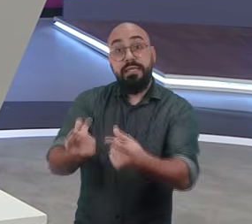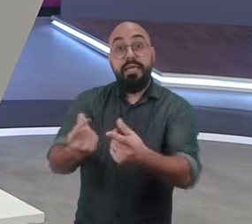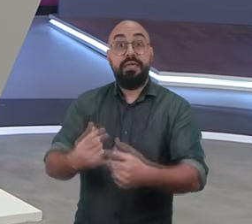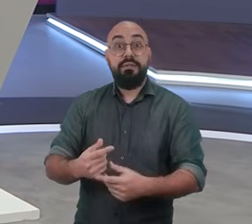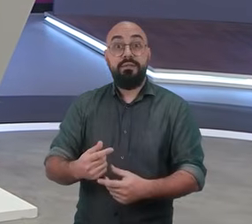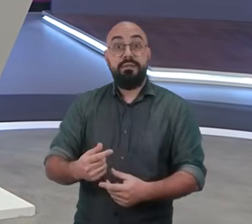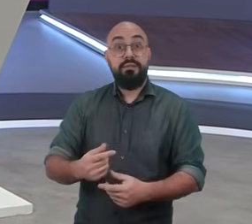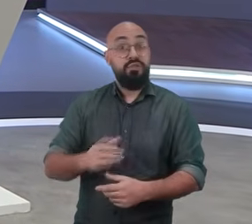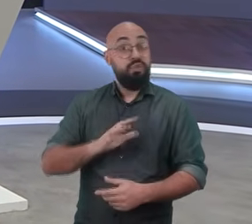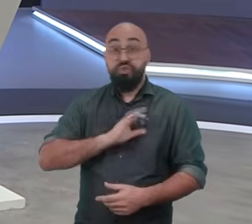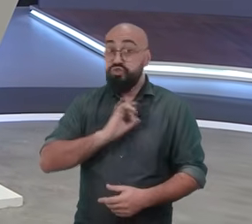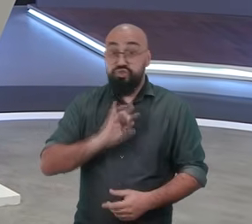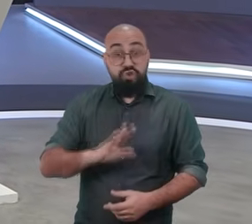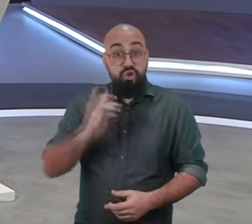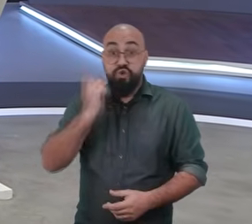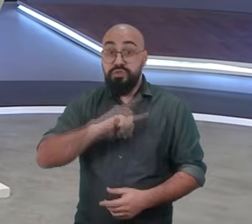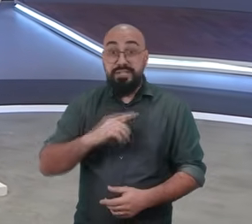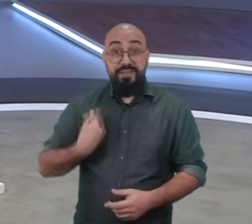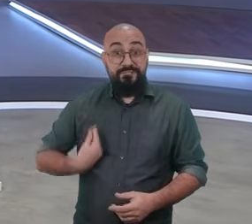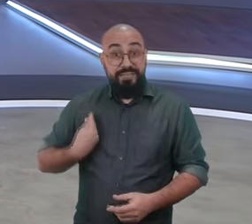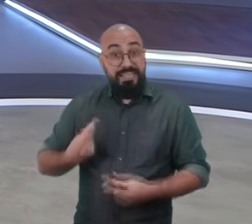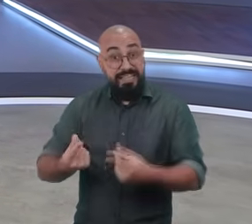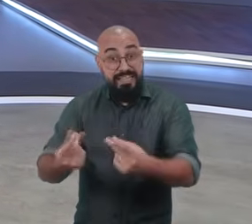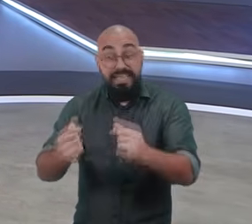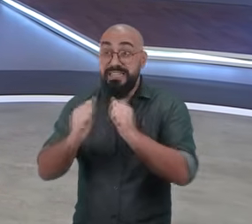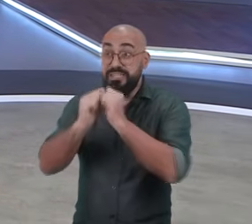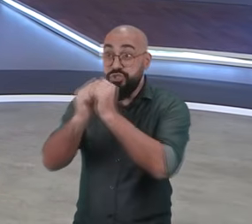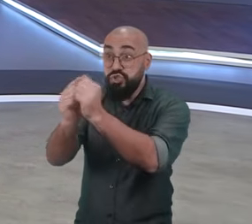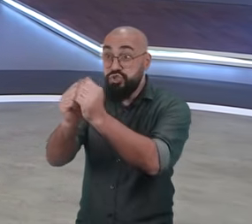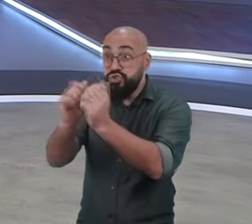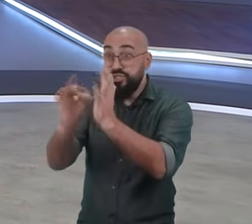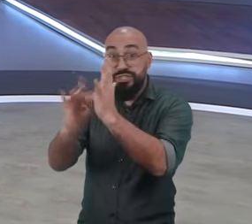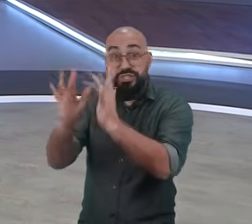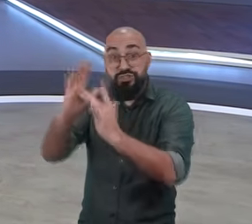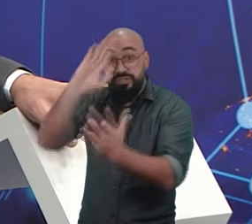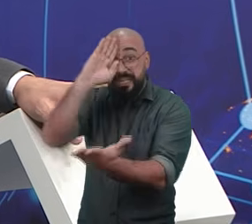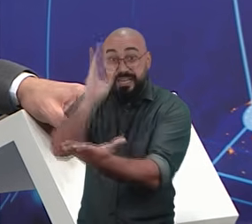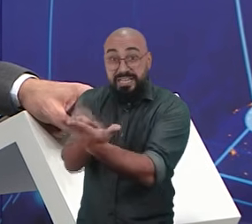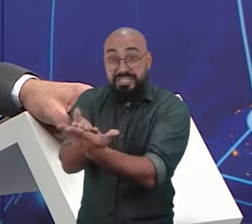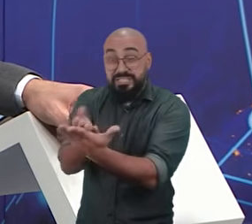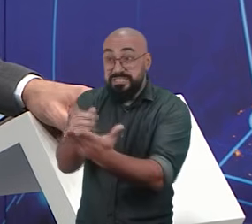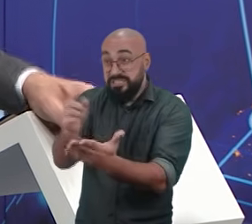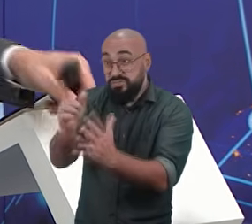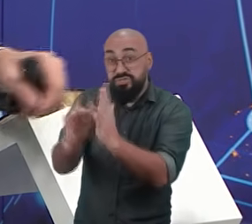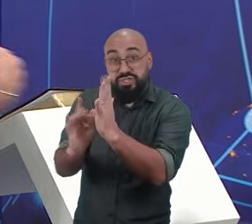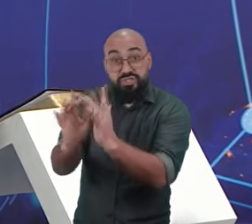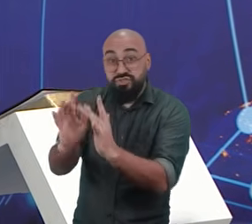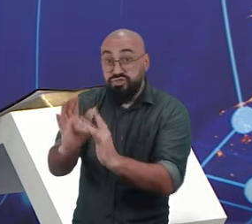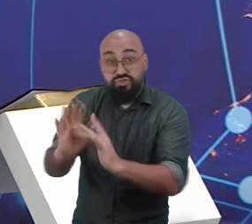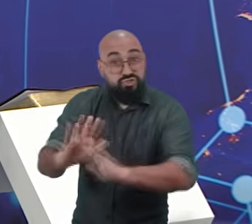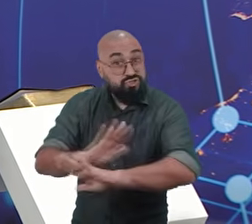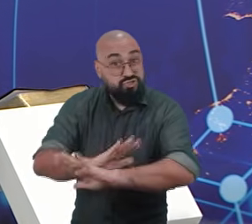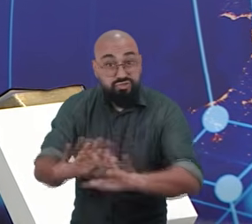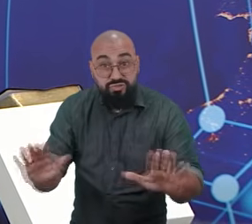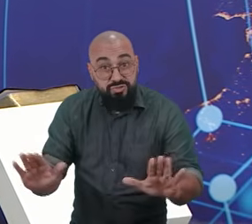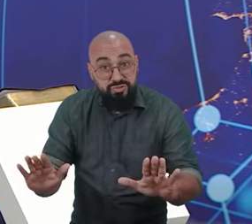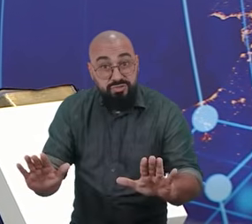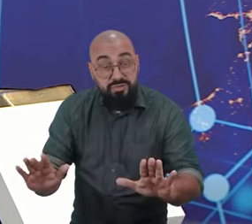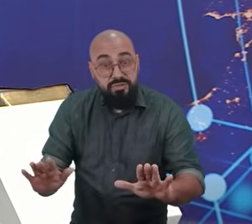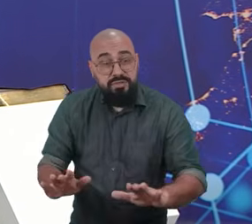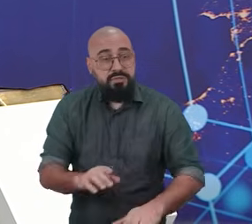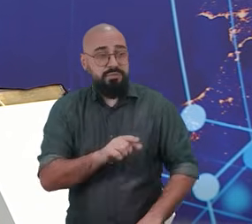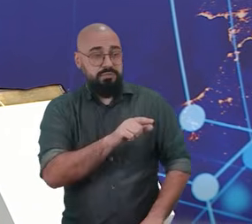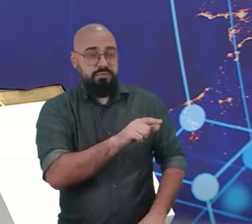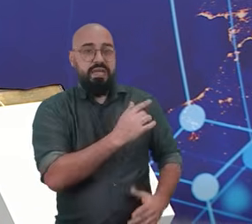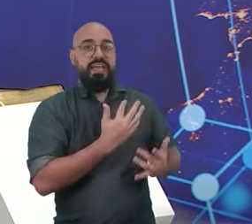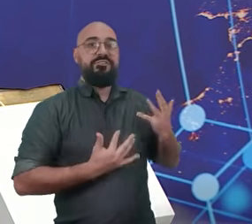é possível viver eternamente crendo em Jesus. Ou seja, esta ideia de um